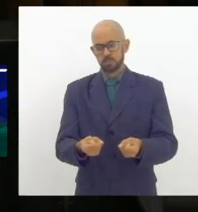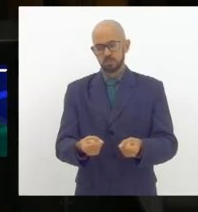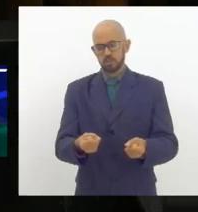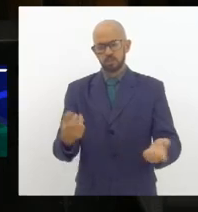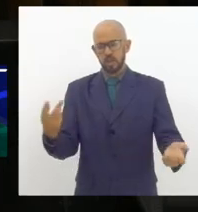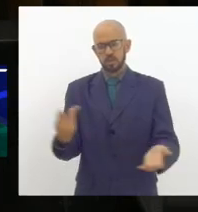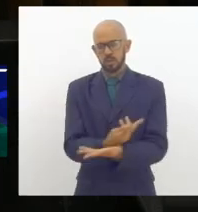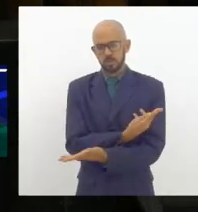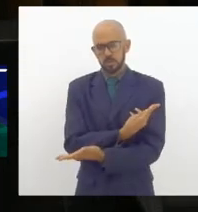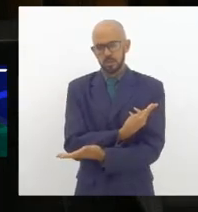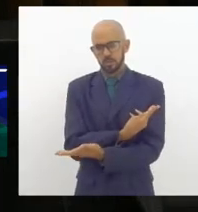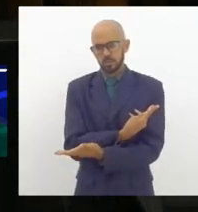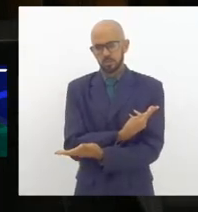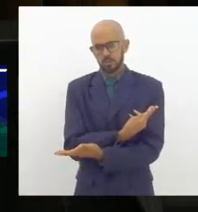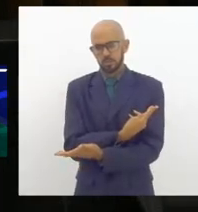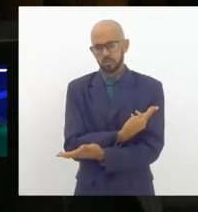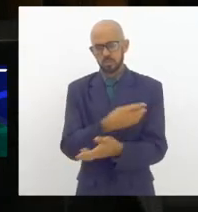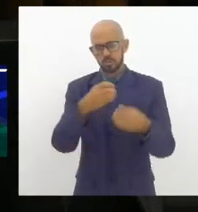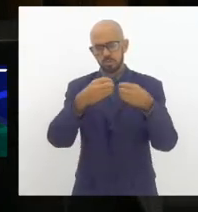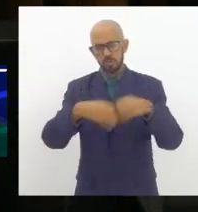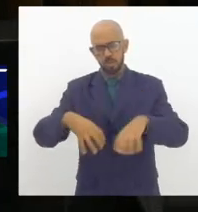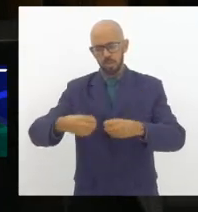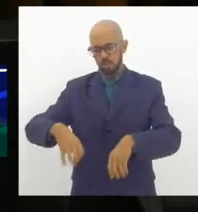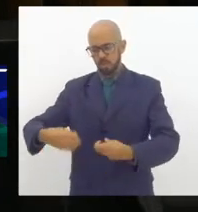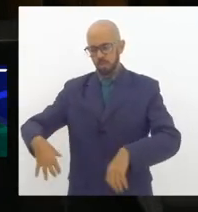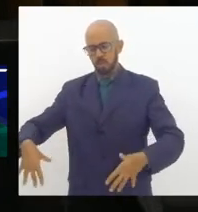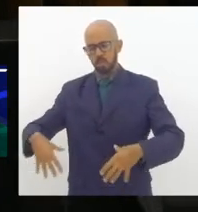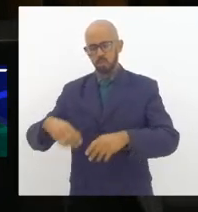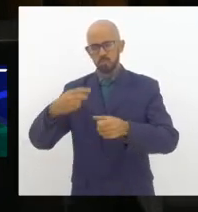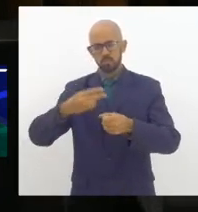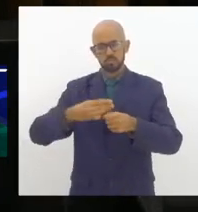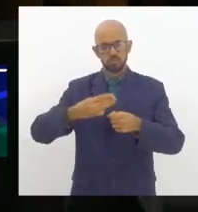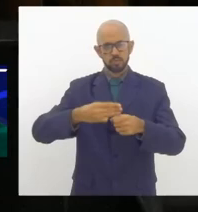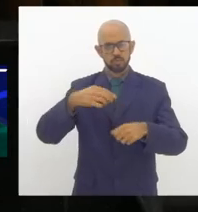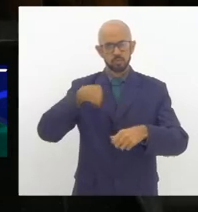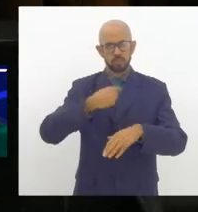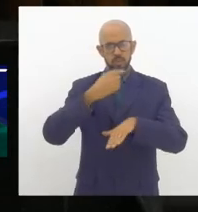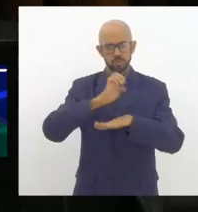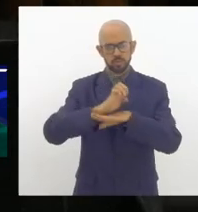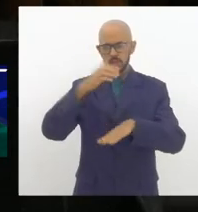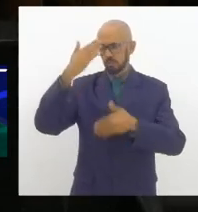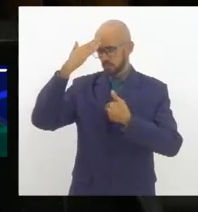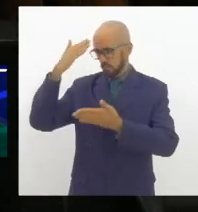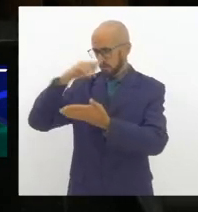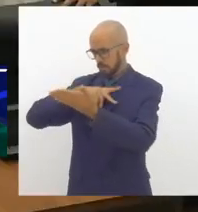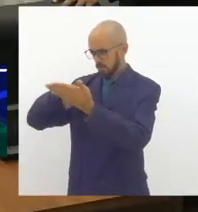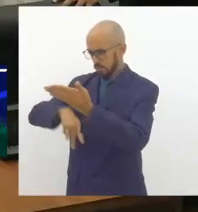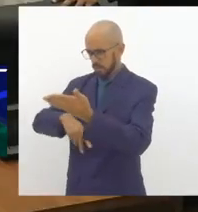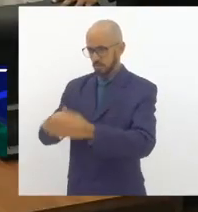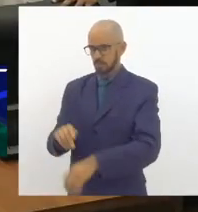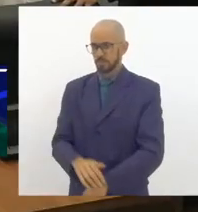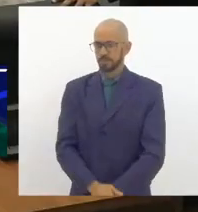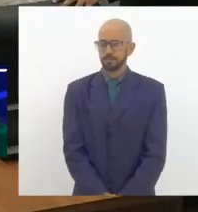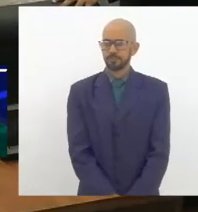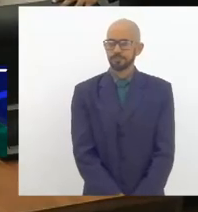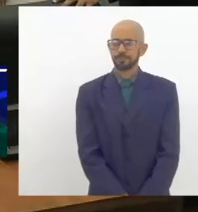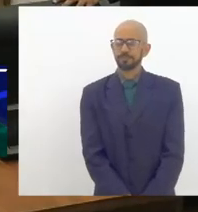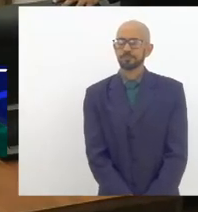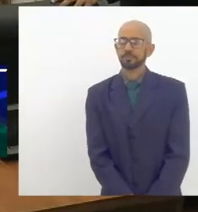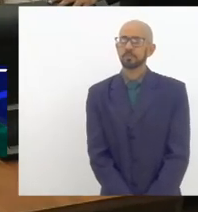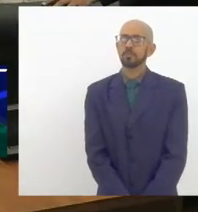porque vem acontecendo dessas mazelas nos municípios do nosso estado muito obrigado presidente não